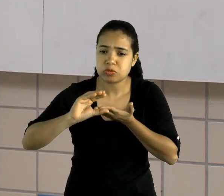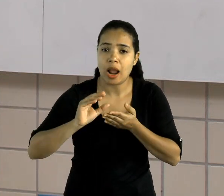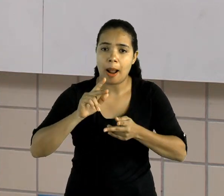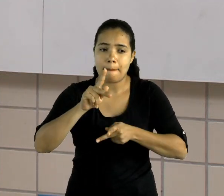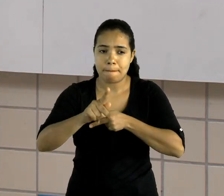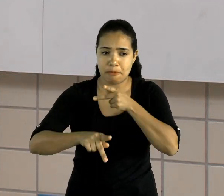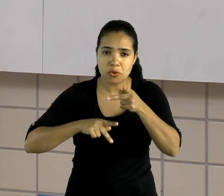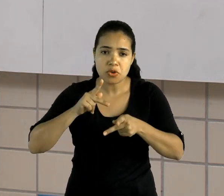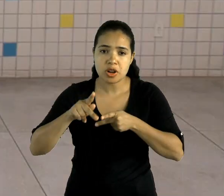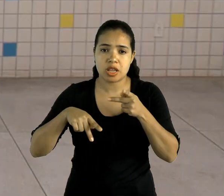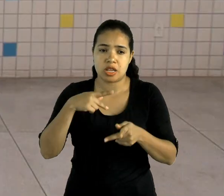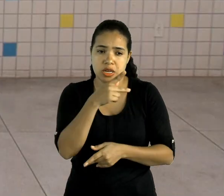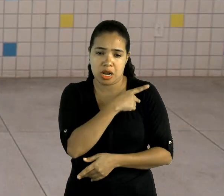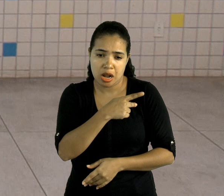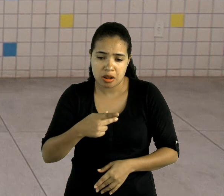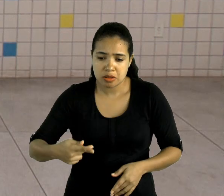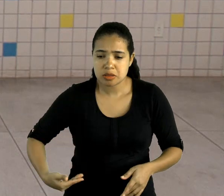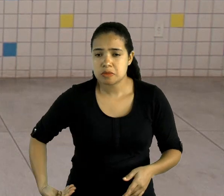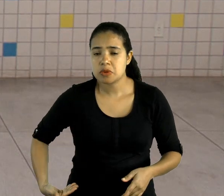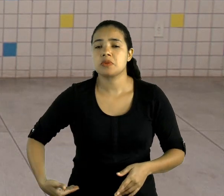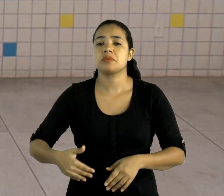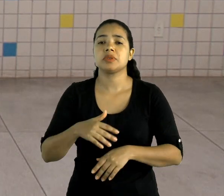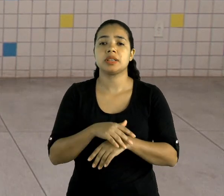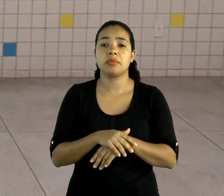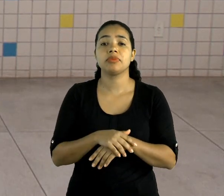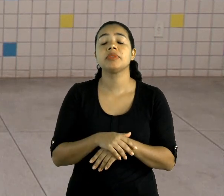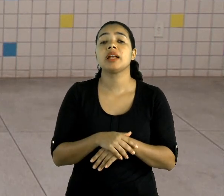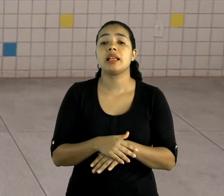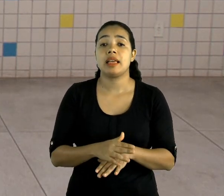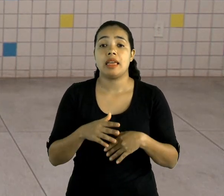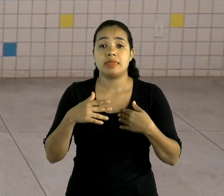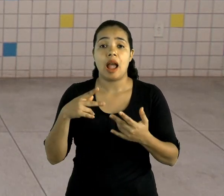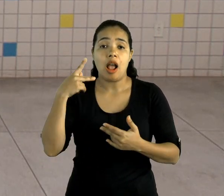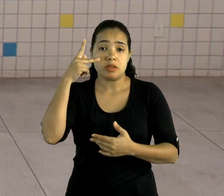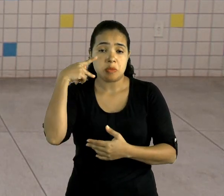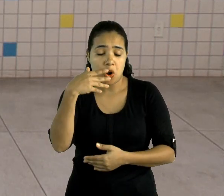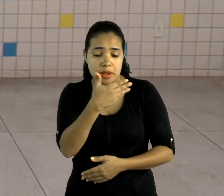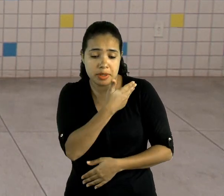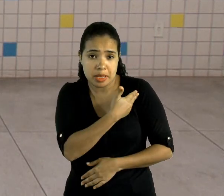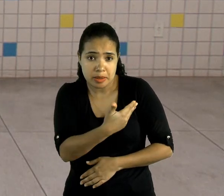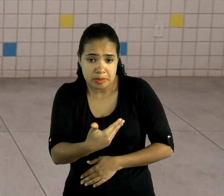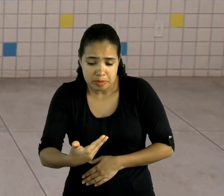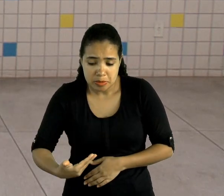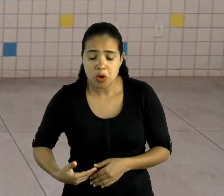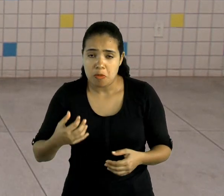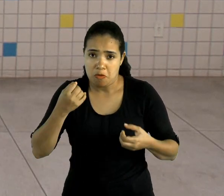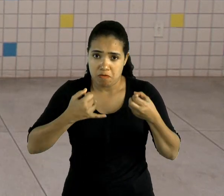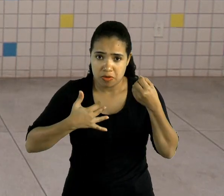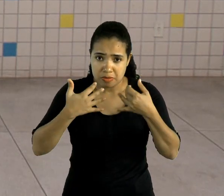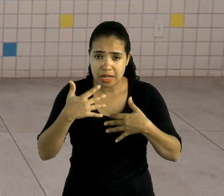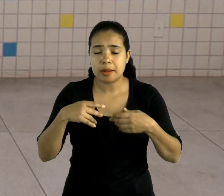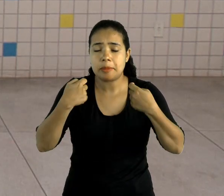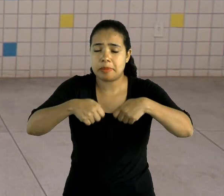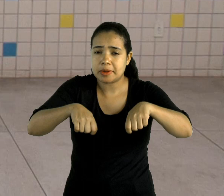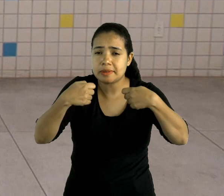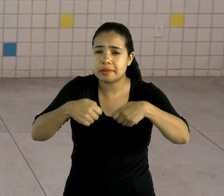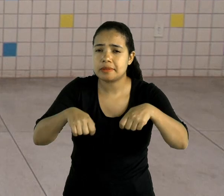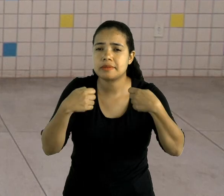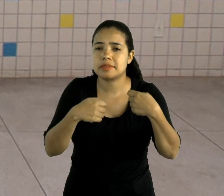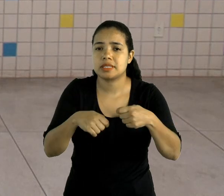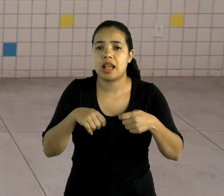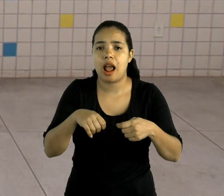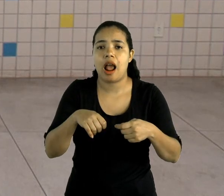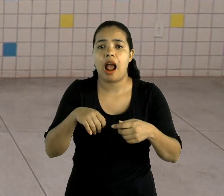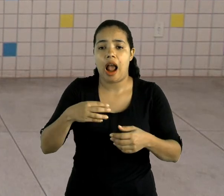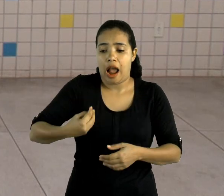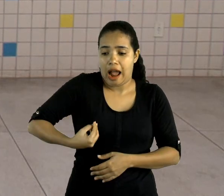políticas públicas. E é exatamente esse fator das políticas públicas que são necessárias para que a